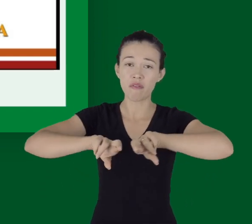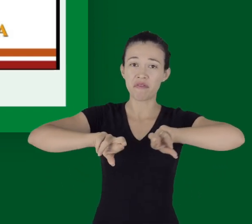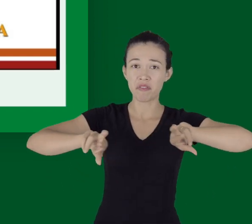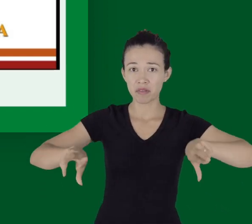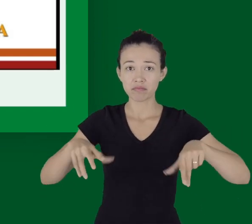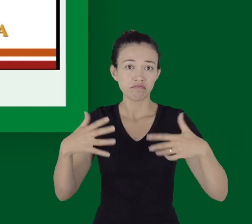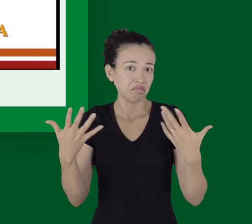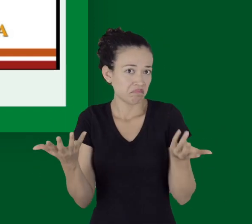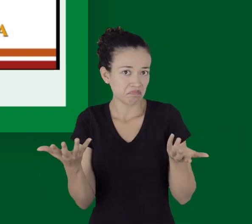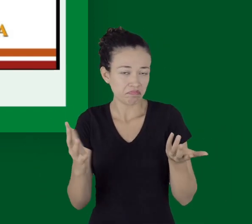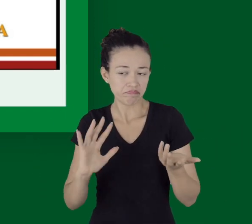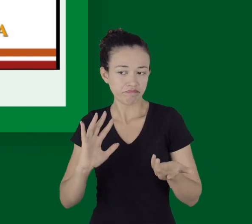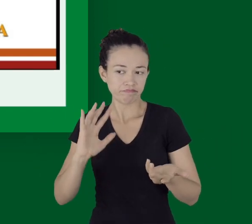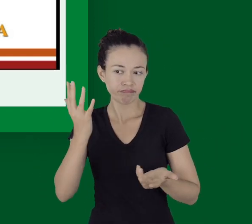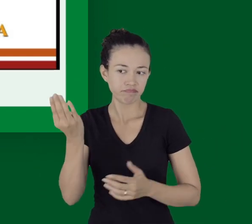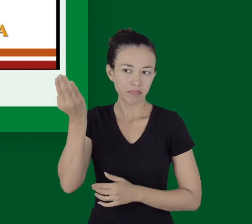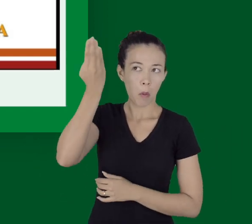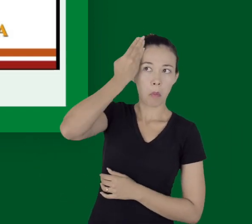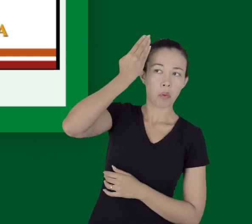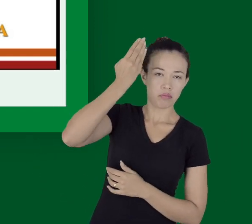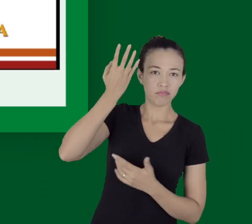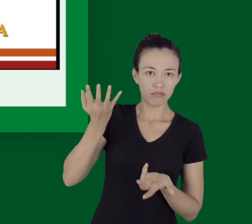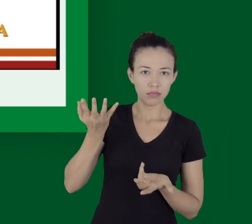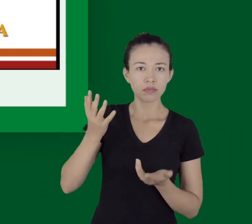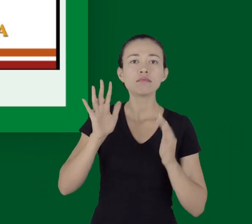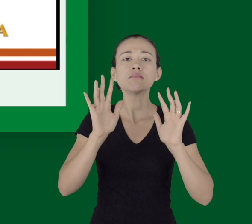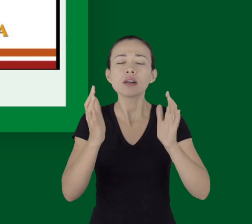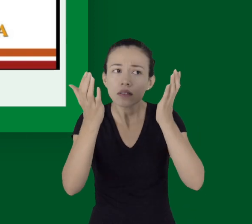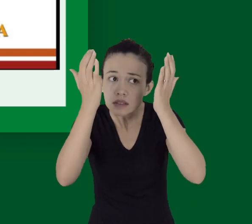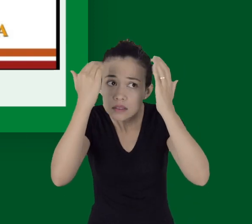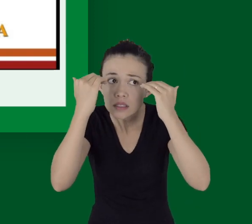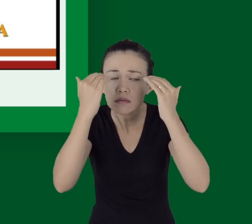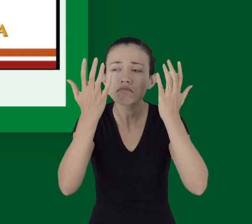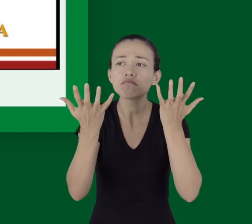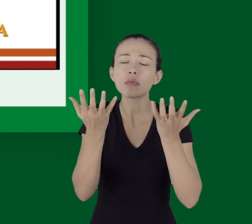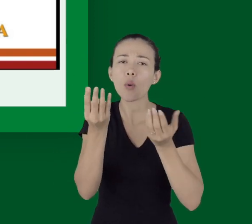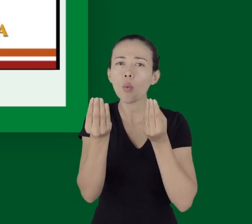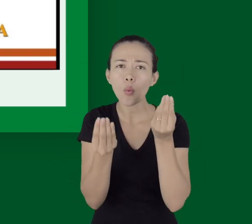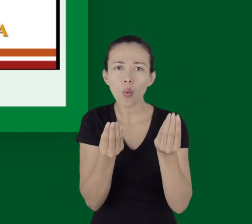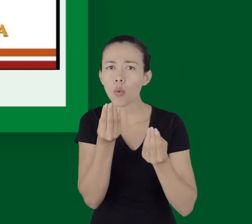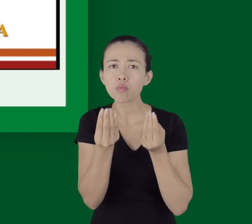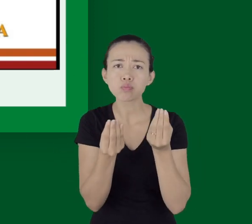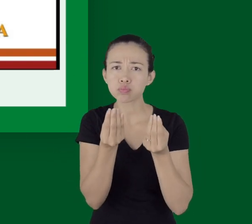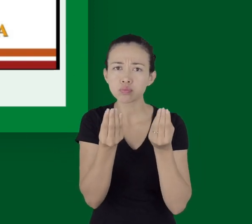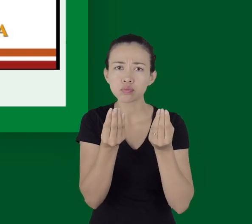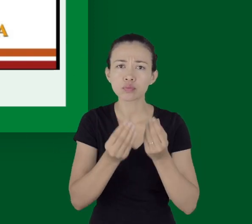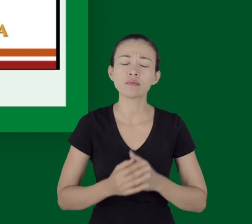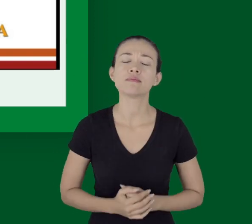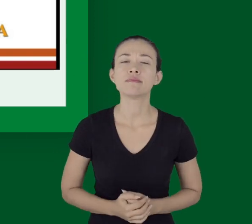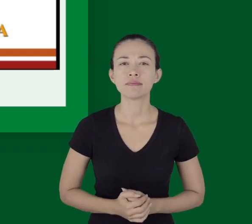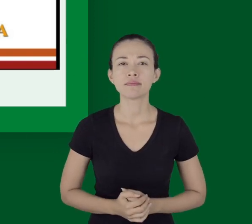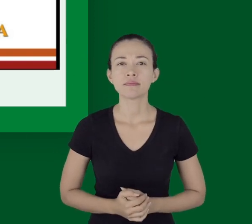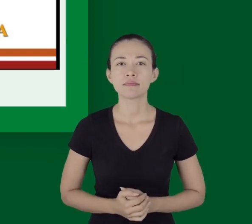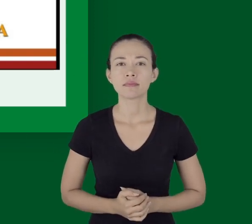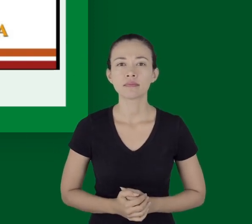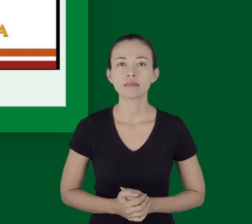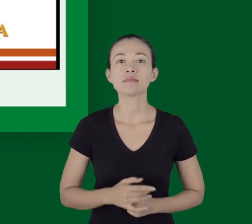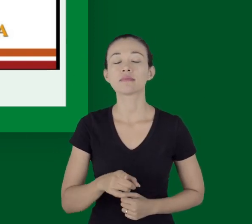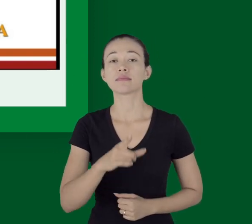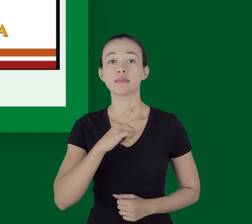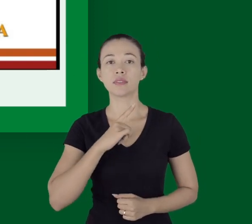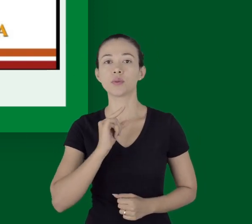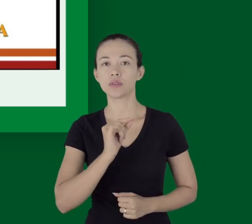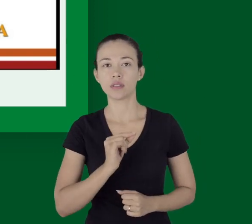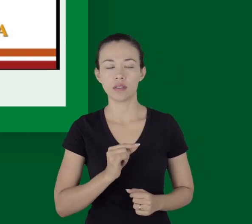lesão, seja por conta de chacoalhar, seja por conta de um impacto pontiforme, né? Mas essas estruturas e esse